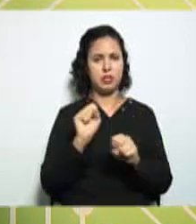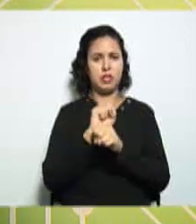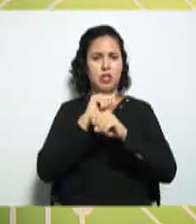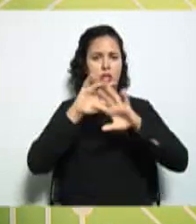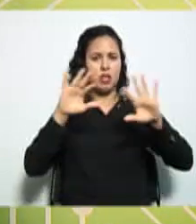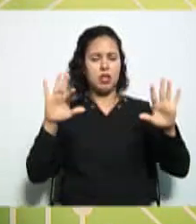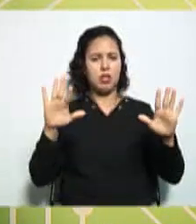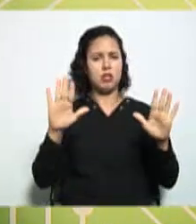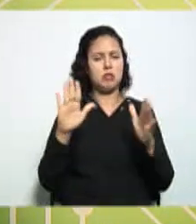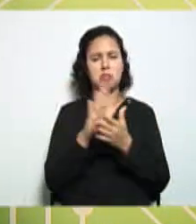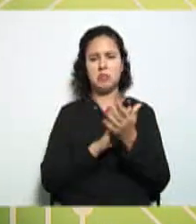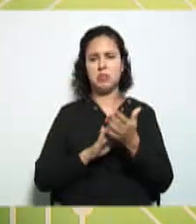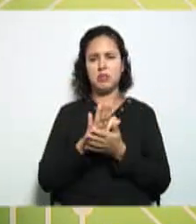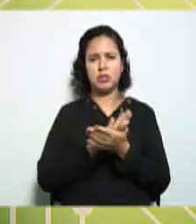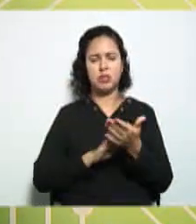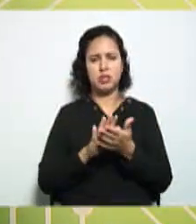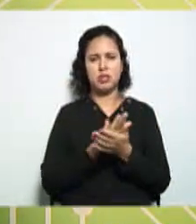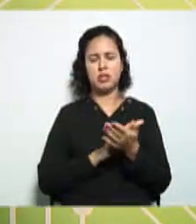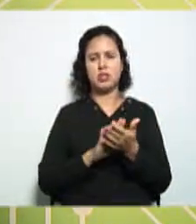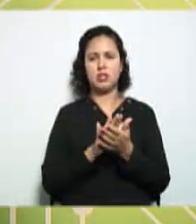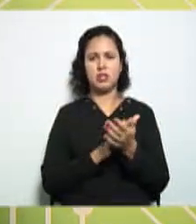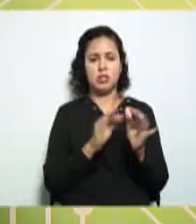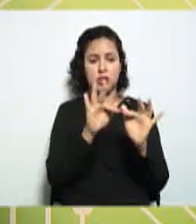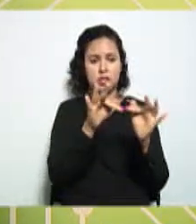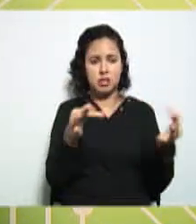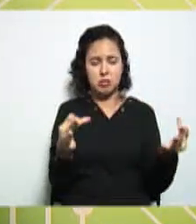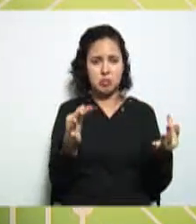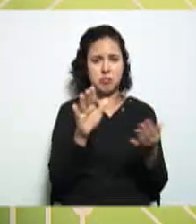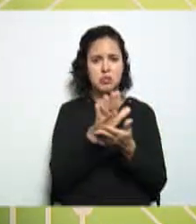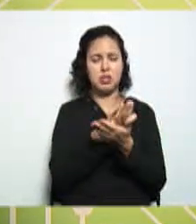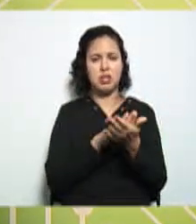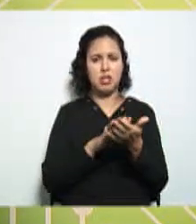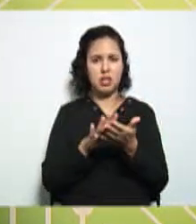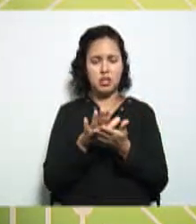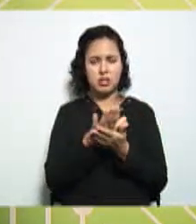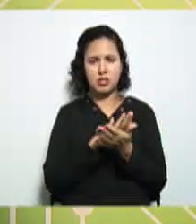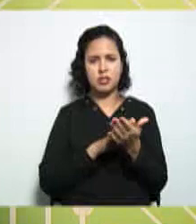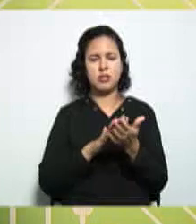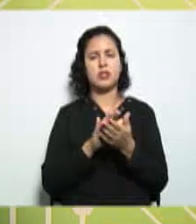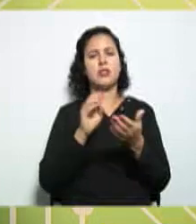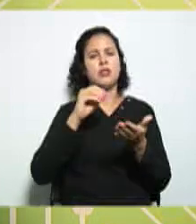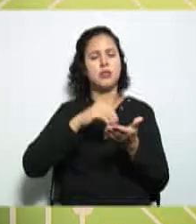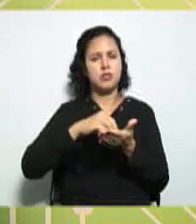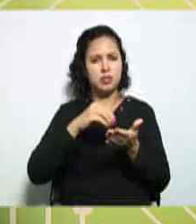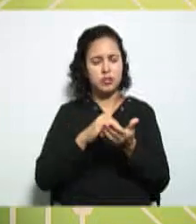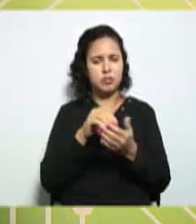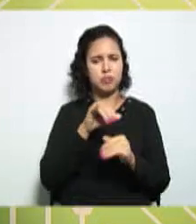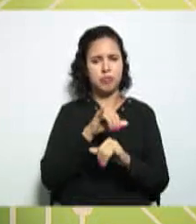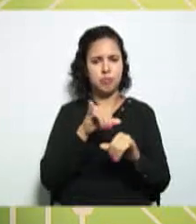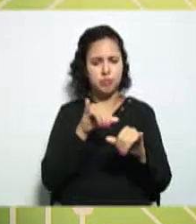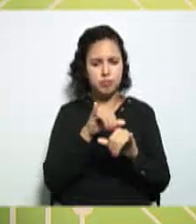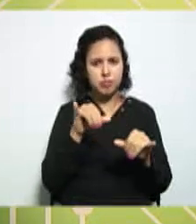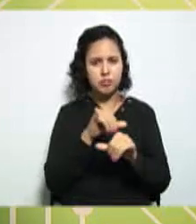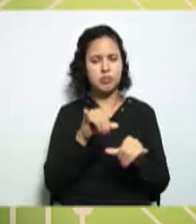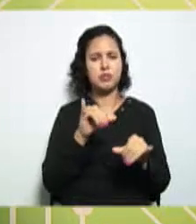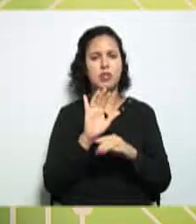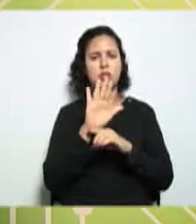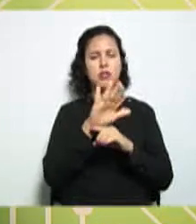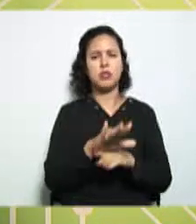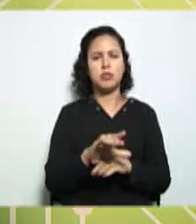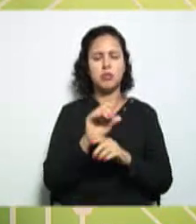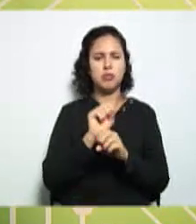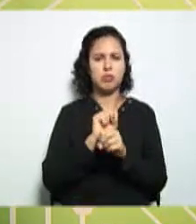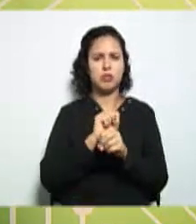claro, ele não está conciso, né? Você observa que faltam informações que ajudem